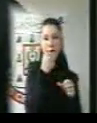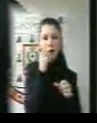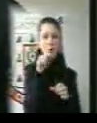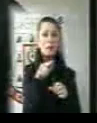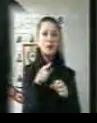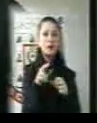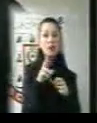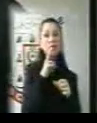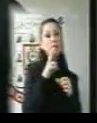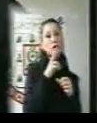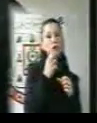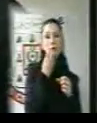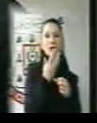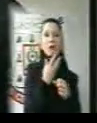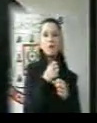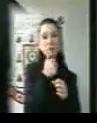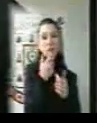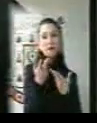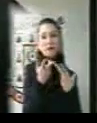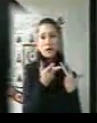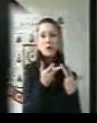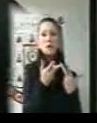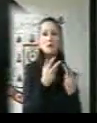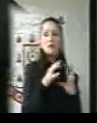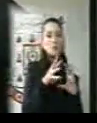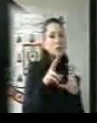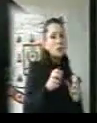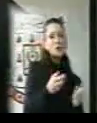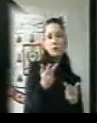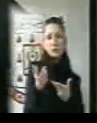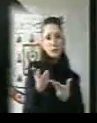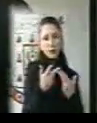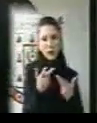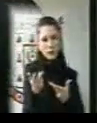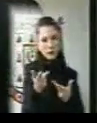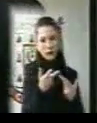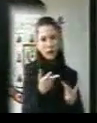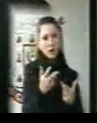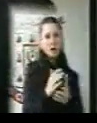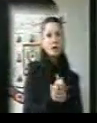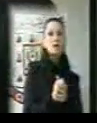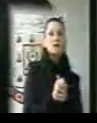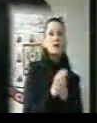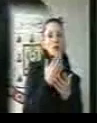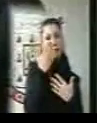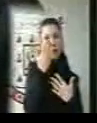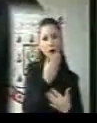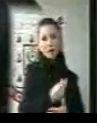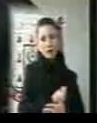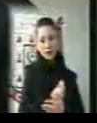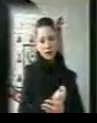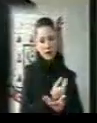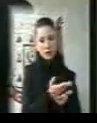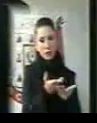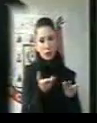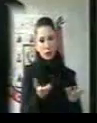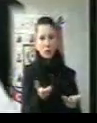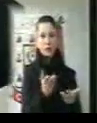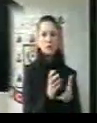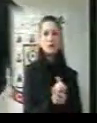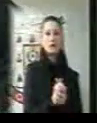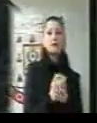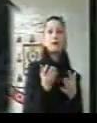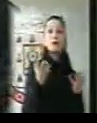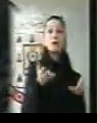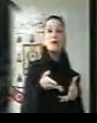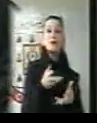foi o requerimento. Seja bem-vindo, Dorival também seja bem-vindo, César, muito obrigado pela presença, Gelson, muito obrigado pela presença. Nós vamos agora passar